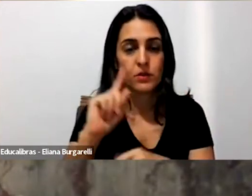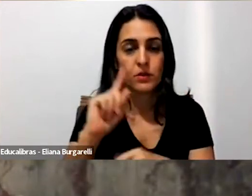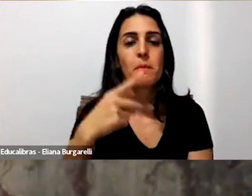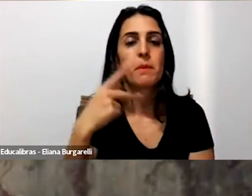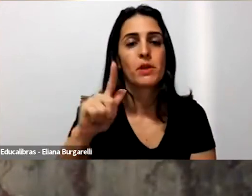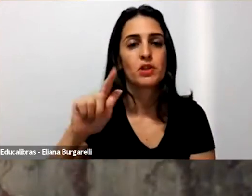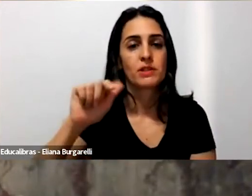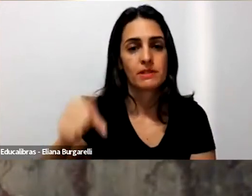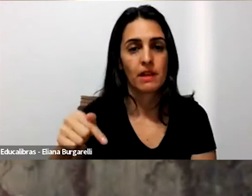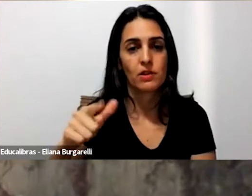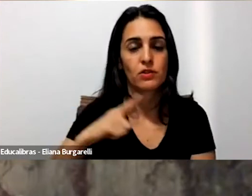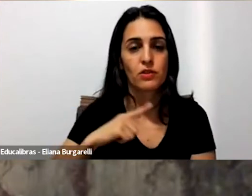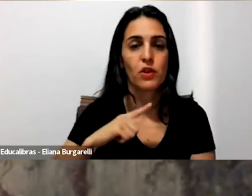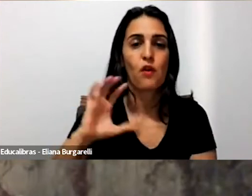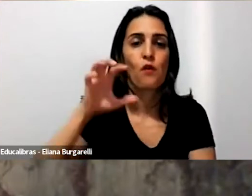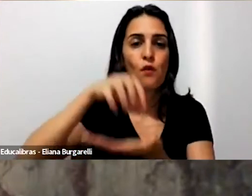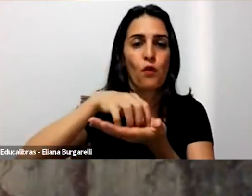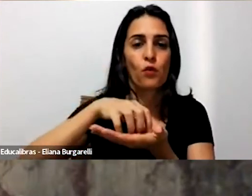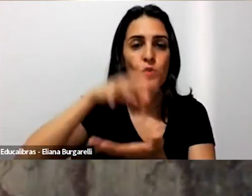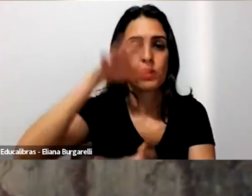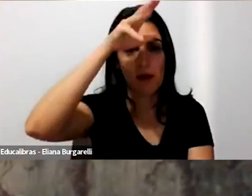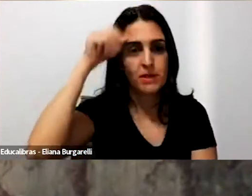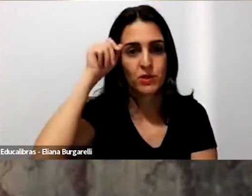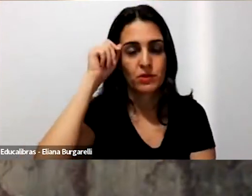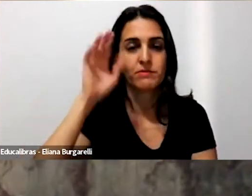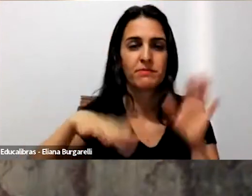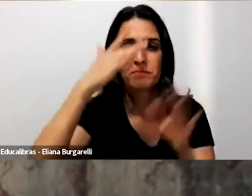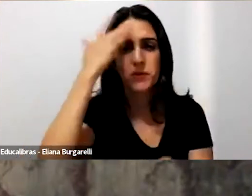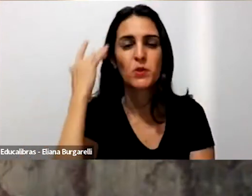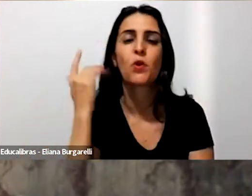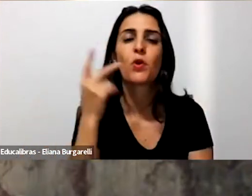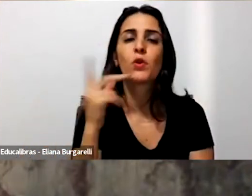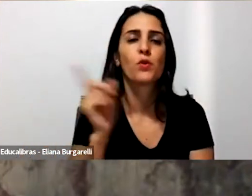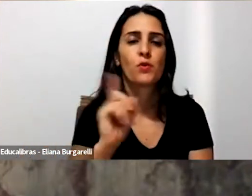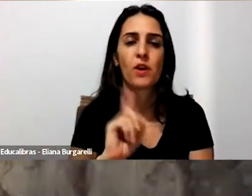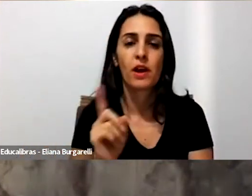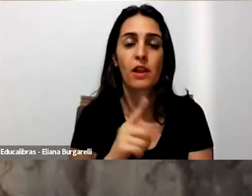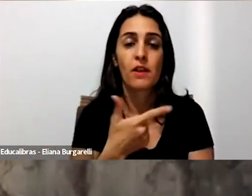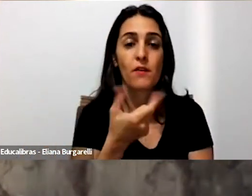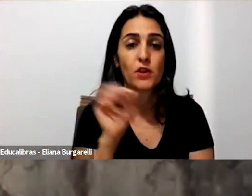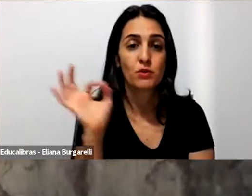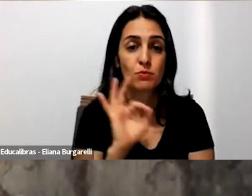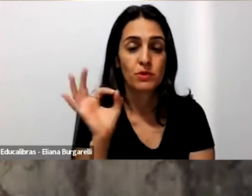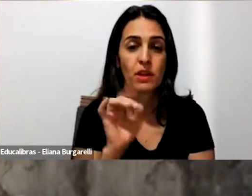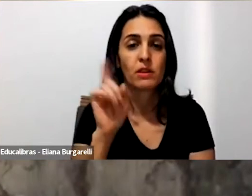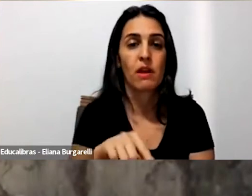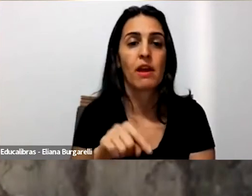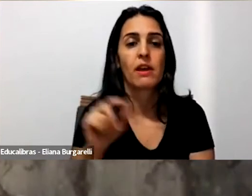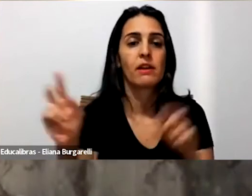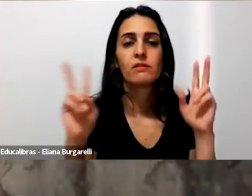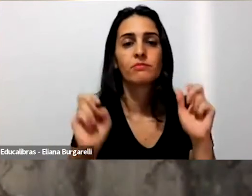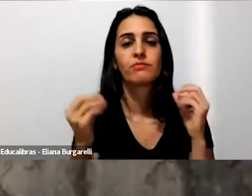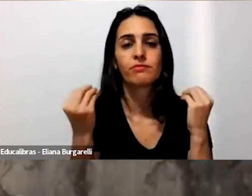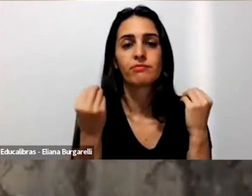fizemos o Fundo Amazônia. Isso poucas pessoas mencionam no debate internacional. O Fundo Amazônia, 20% dele são dedicados a oferecer